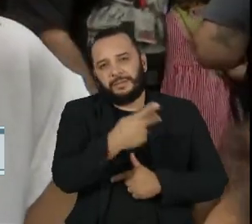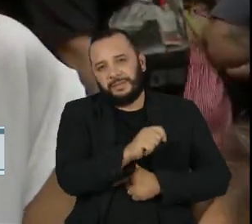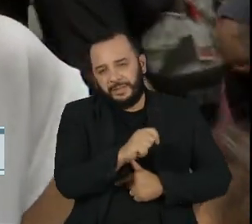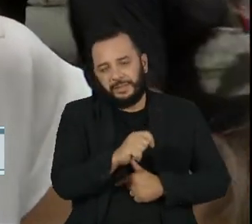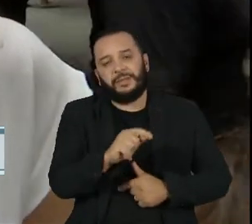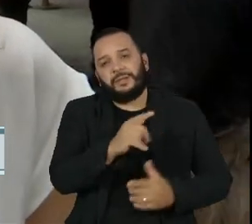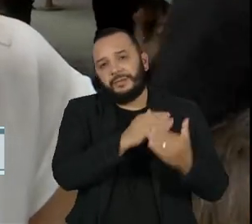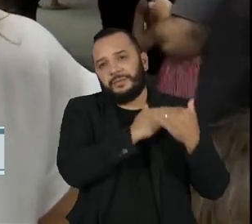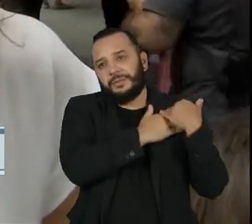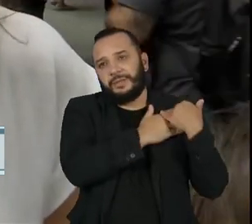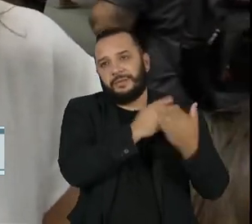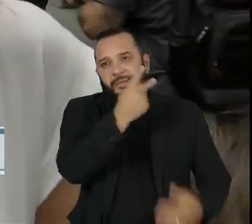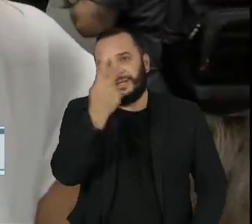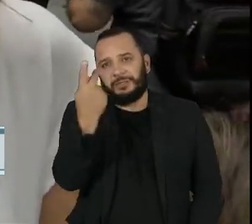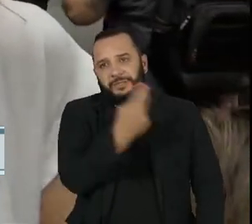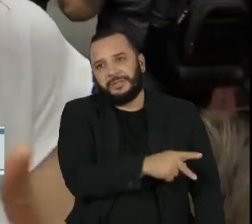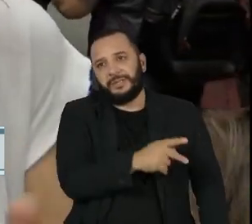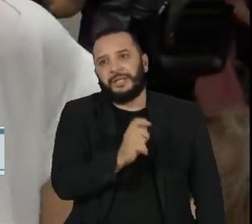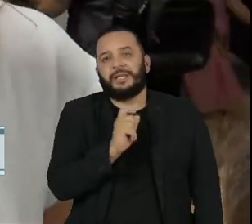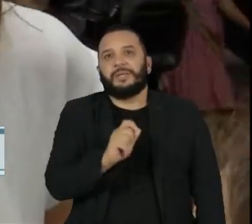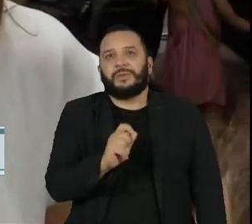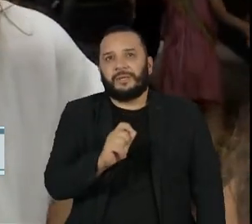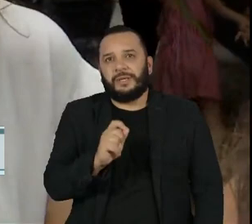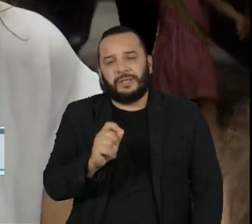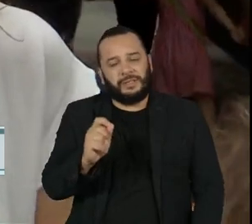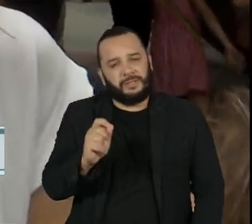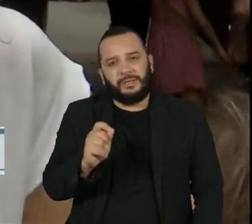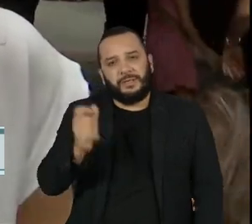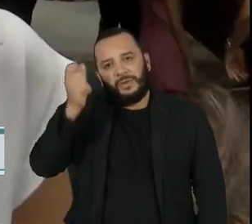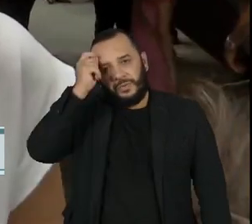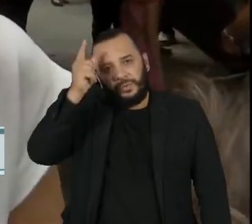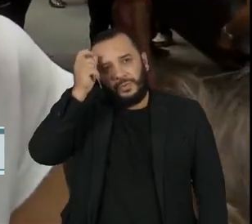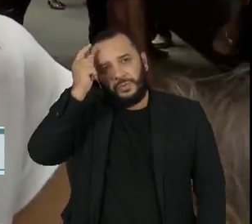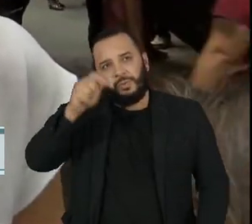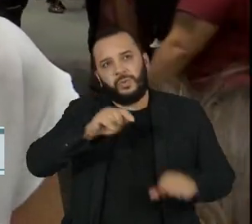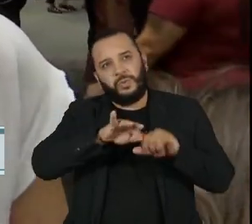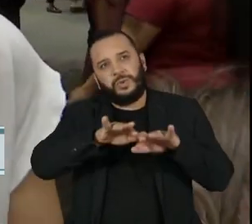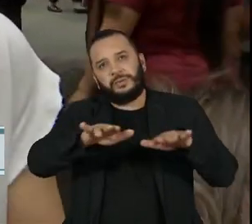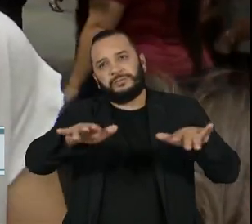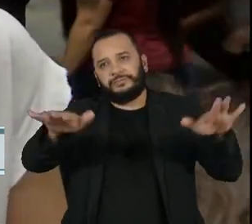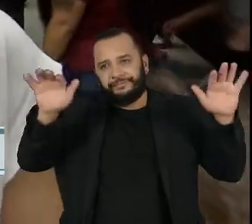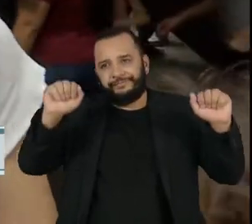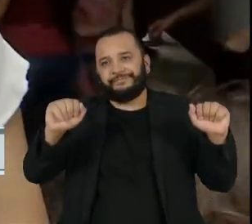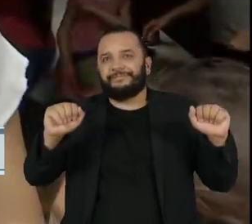grande missão dele, civilizatória, humanitária,